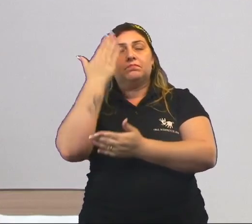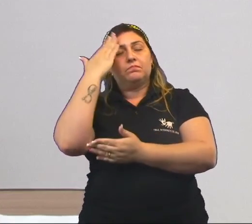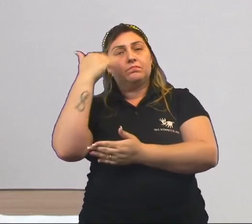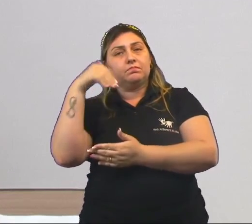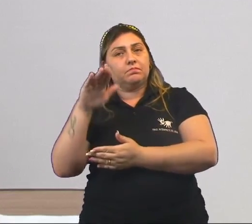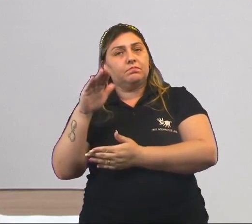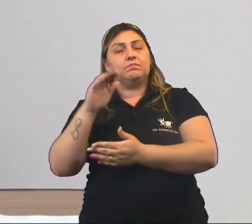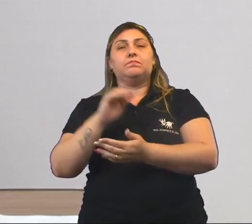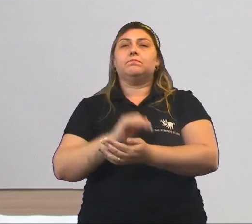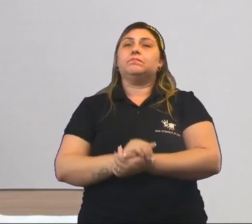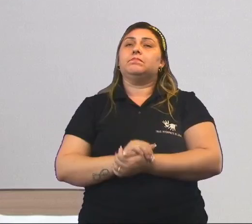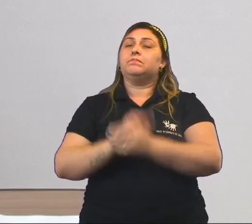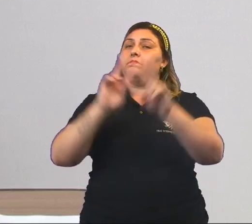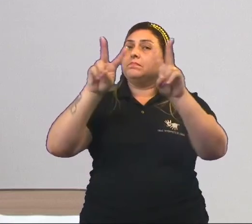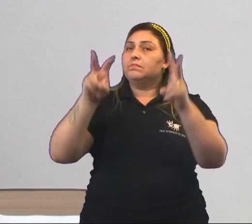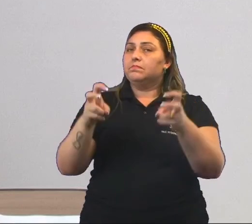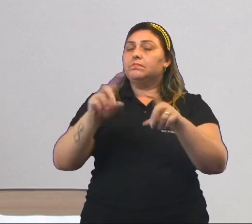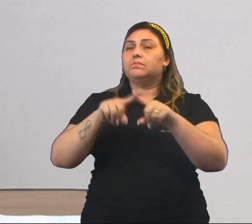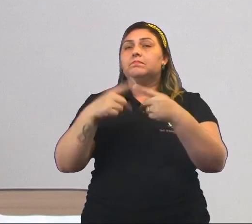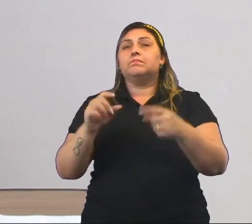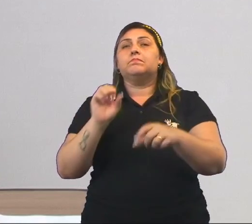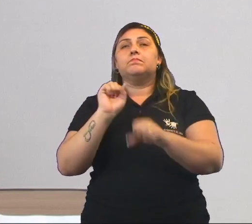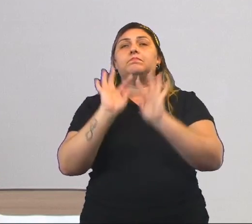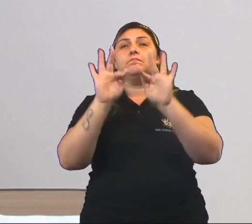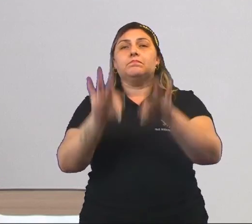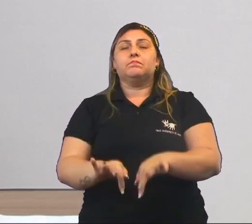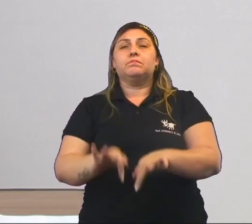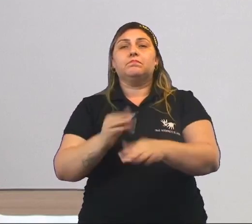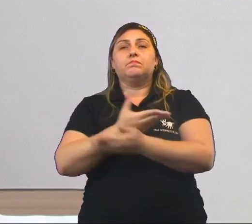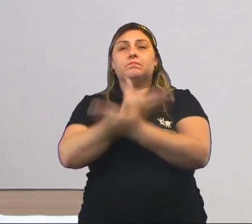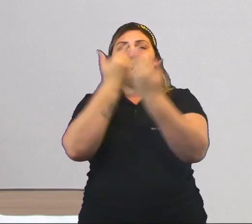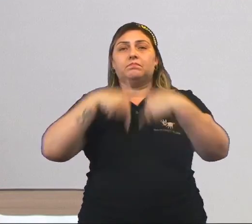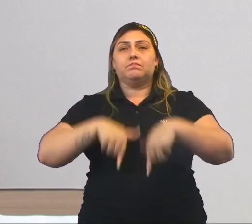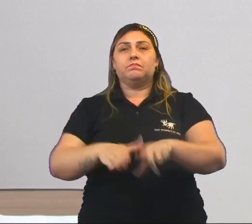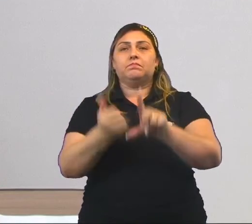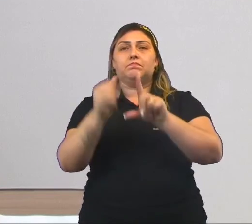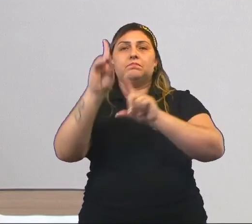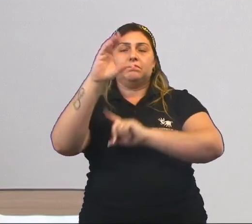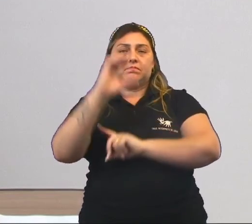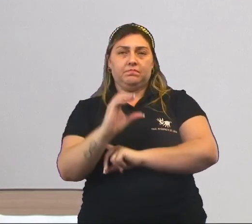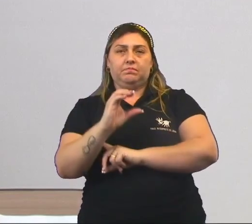pouquinho mais sobre esse assunto. Mas hoje eu fico por aqui. Não esqueça de acessar a